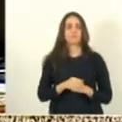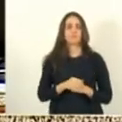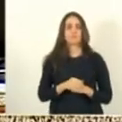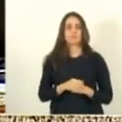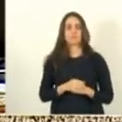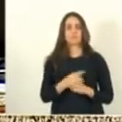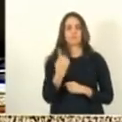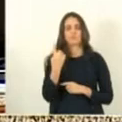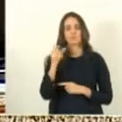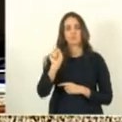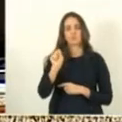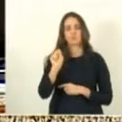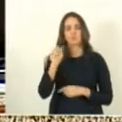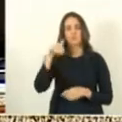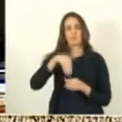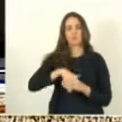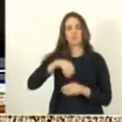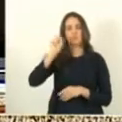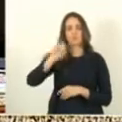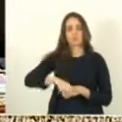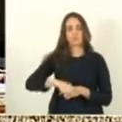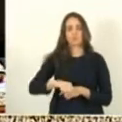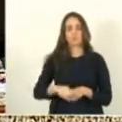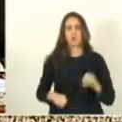sendo 18 votos sim,